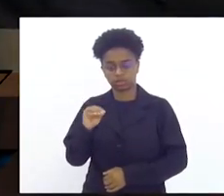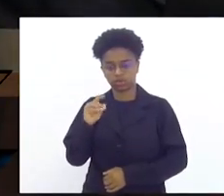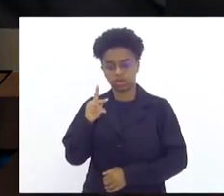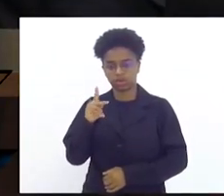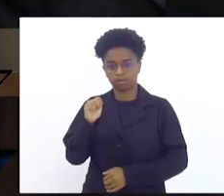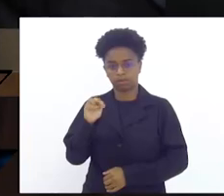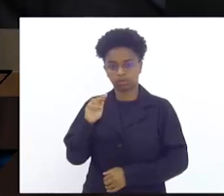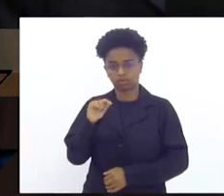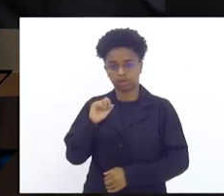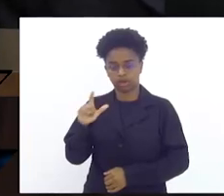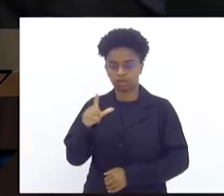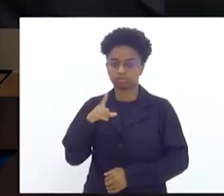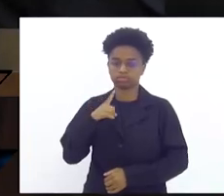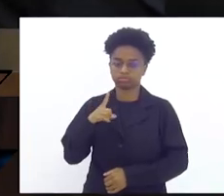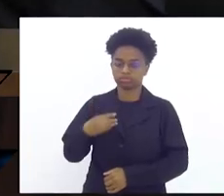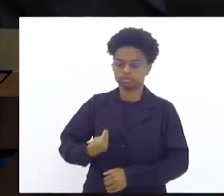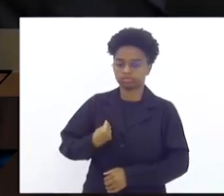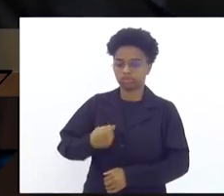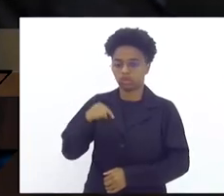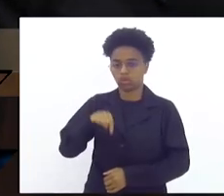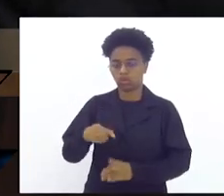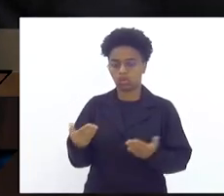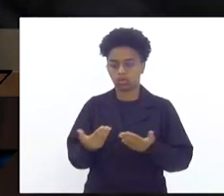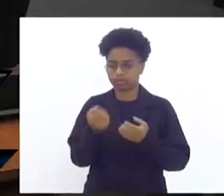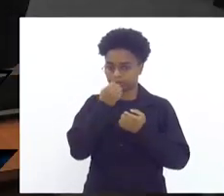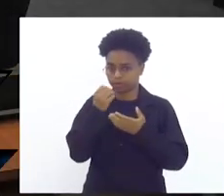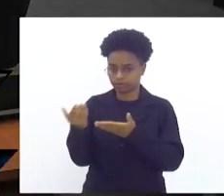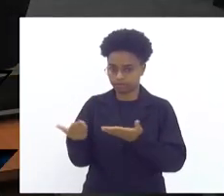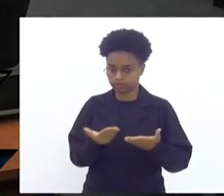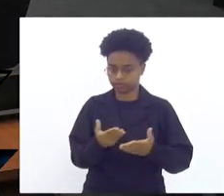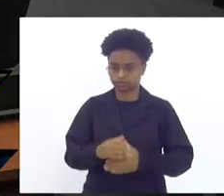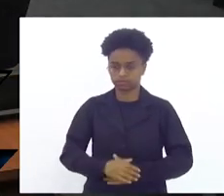prestigiando esse Parlamento seja muito bem vindo